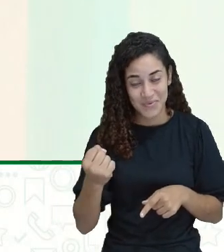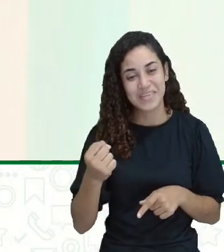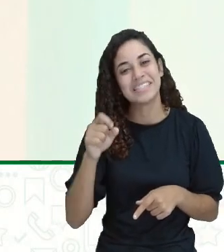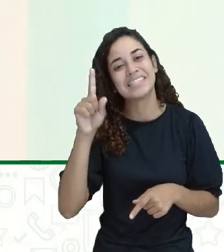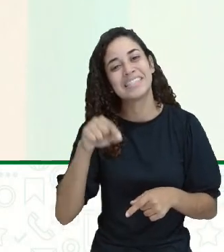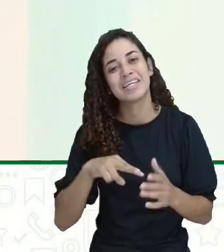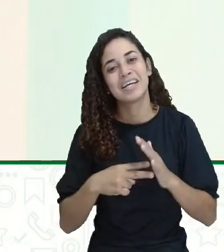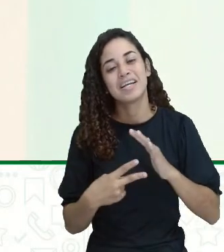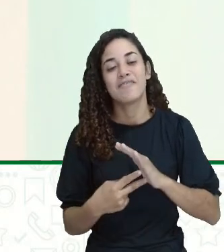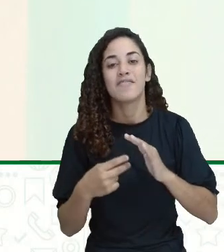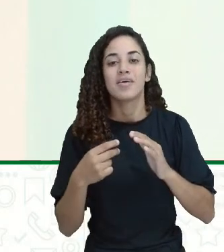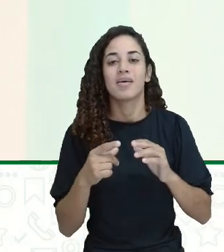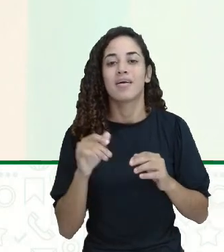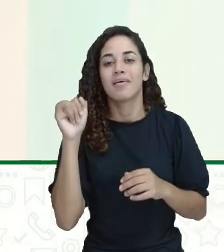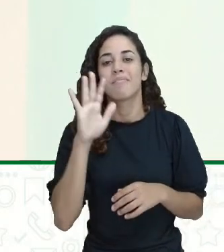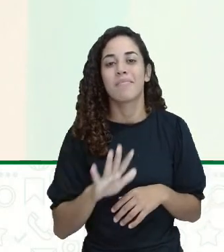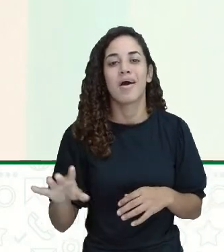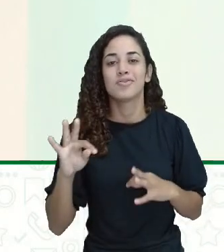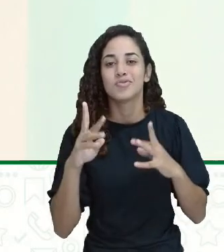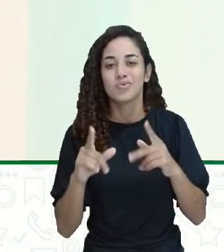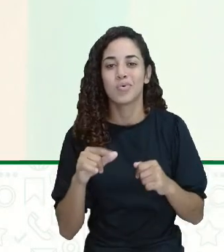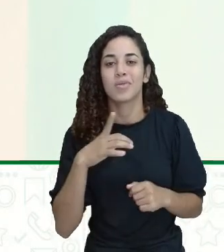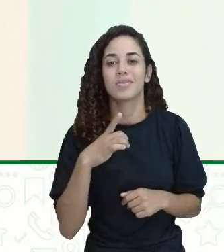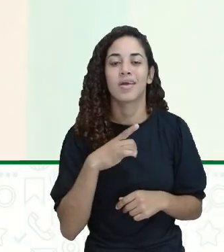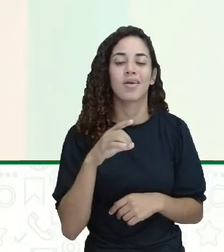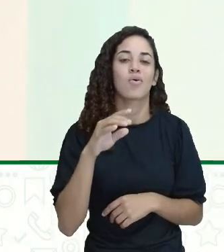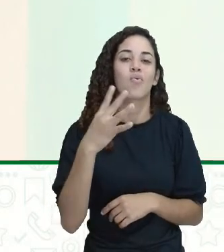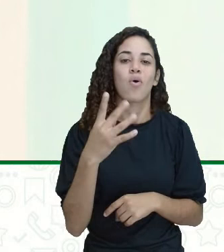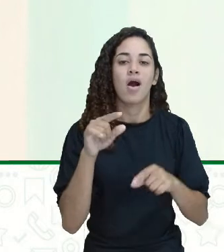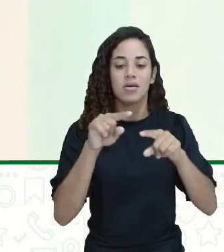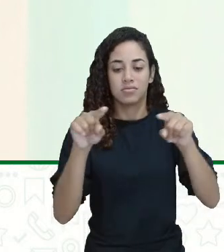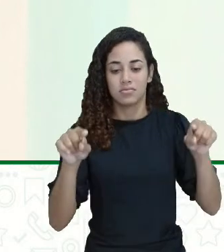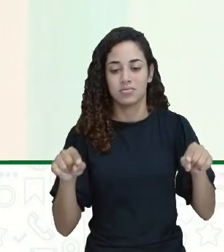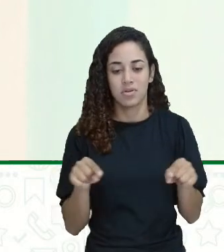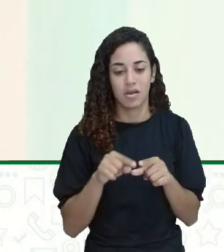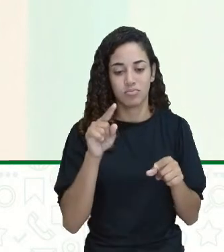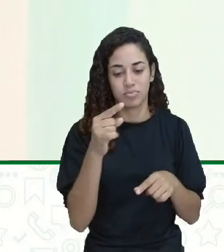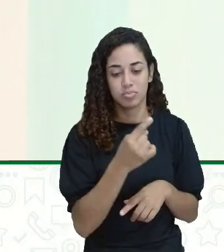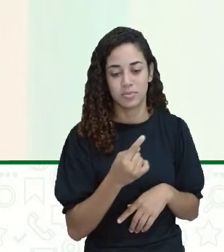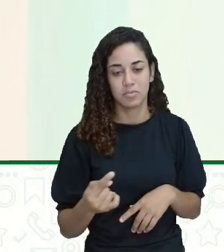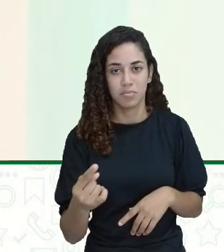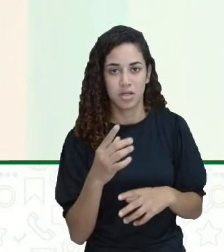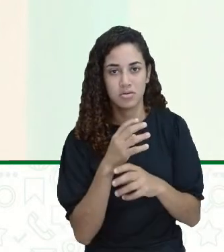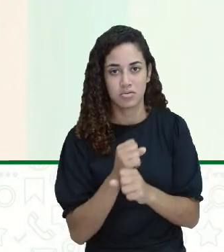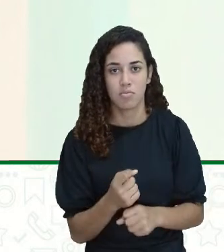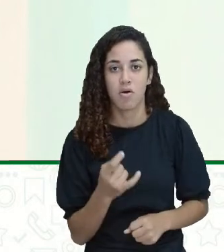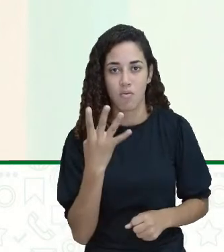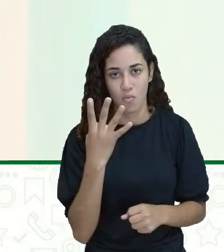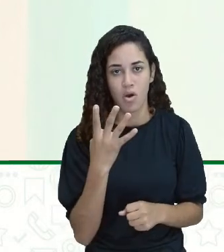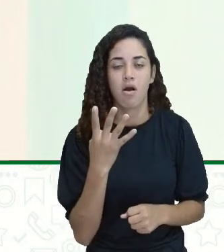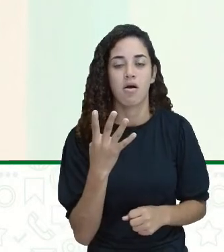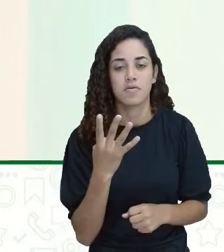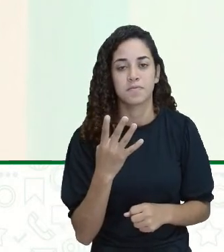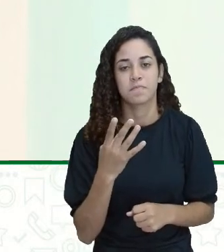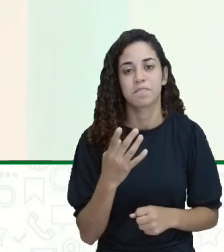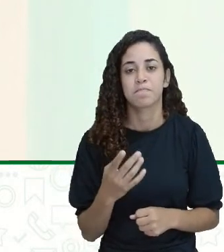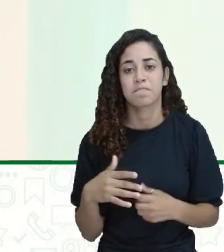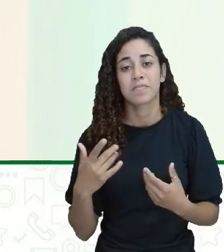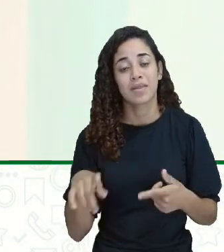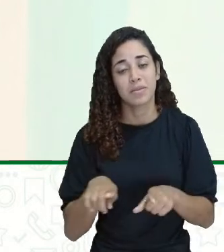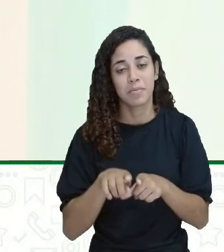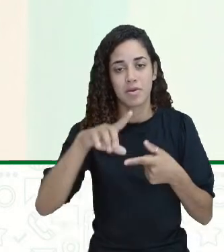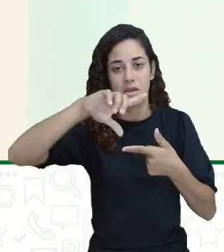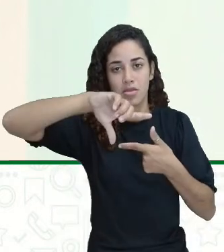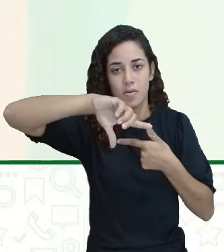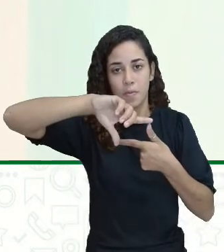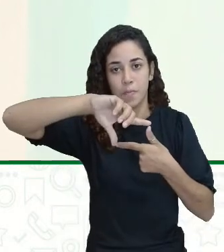que tem 4 lados, né? Então, eles têm 4 lados. Então, eles são quadriláteros e eles são retângulos,